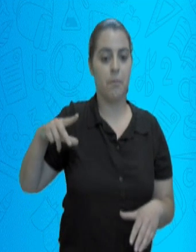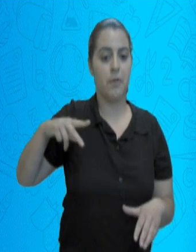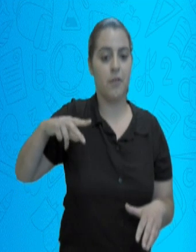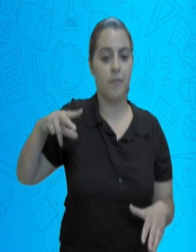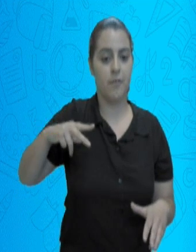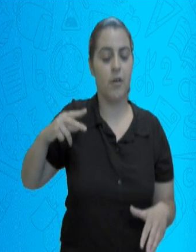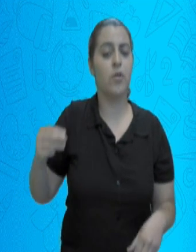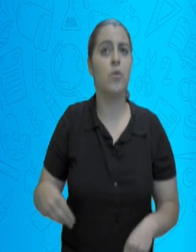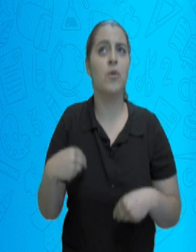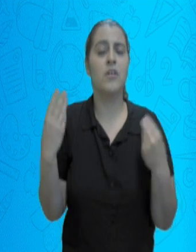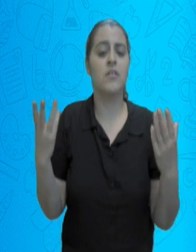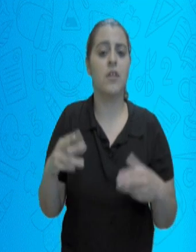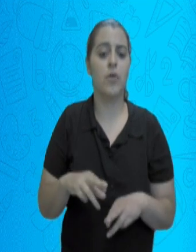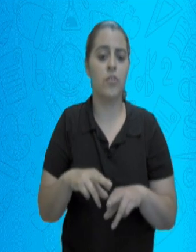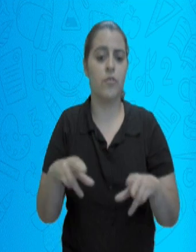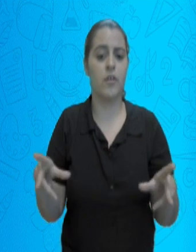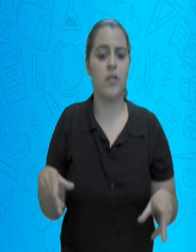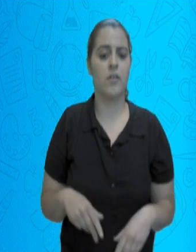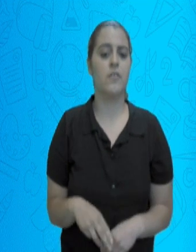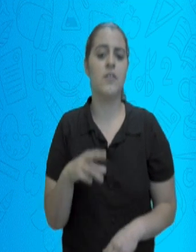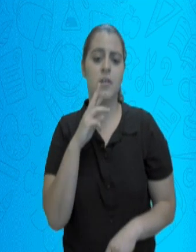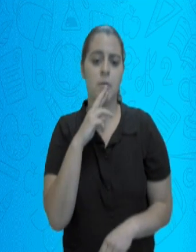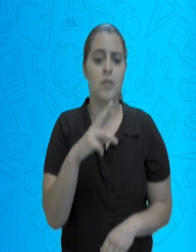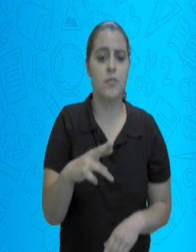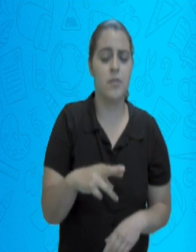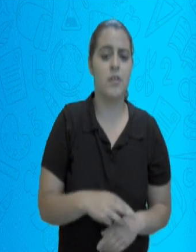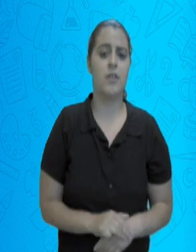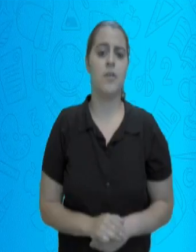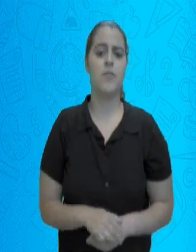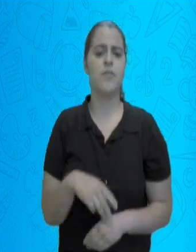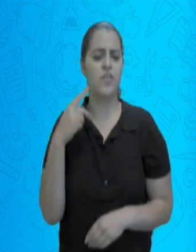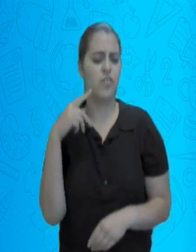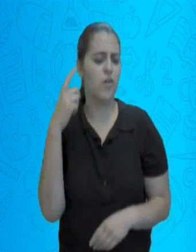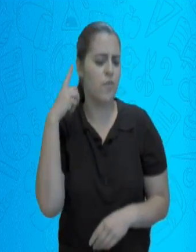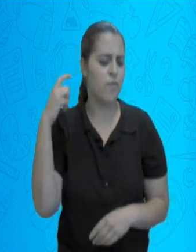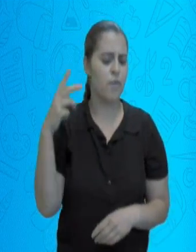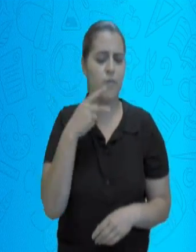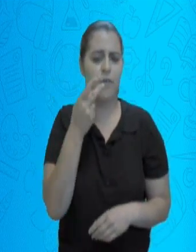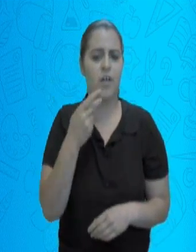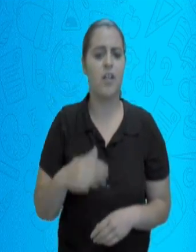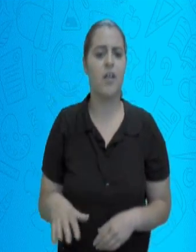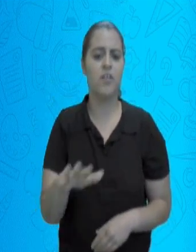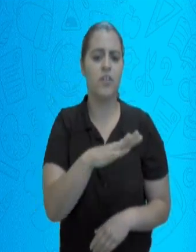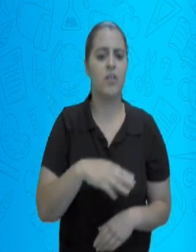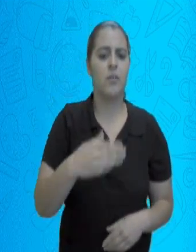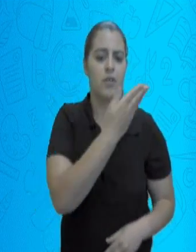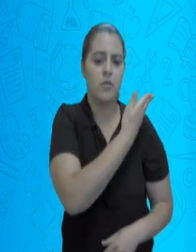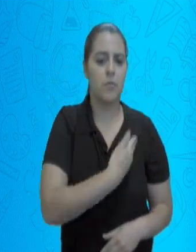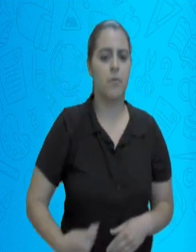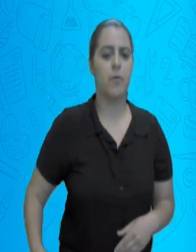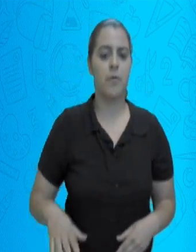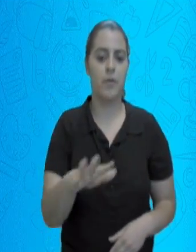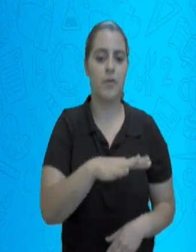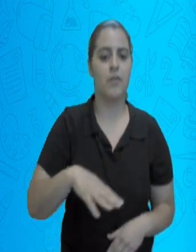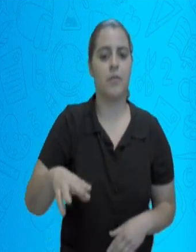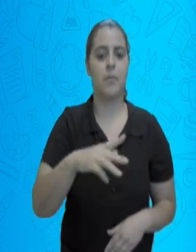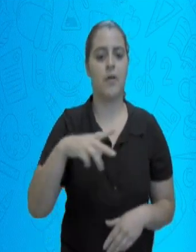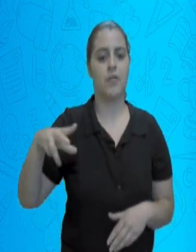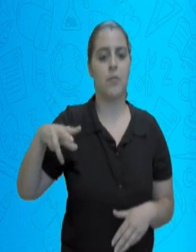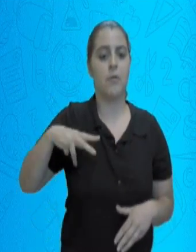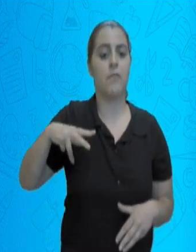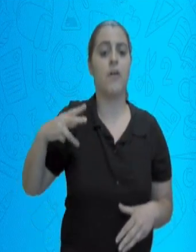são eles? Você sabe responder? Você já ouviu falar de espaço público, espaço privado? O